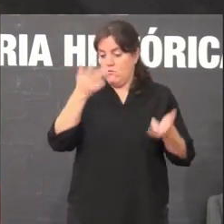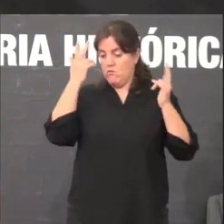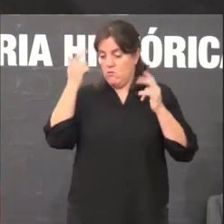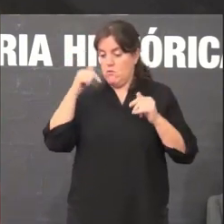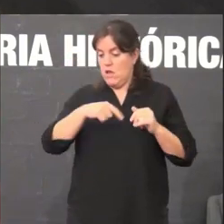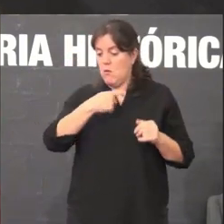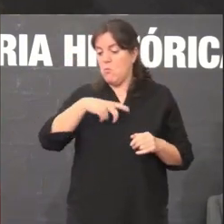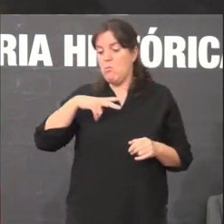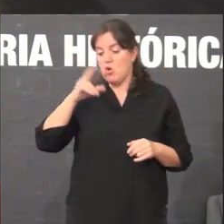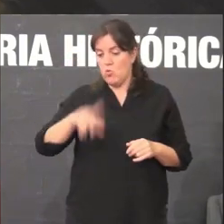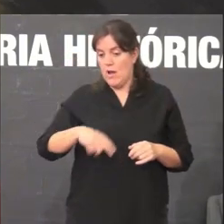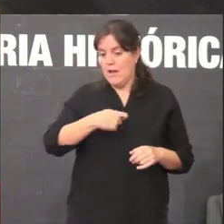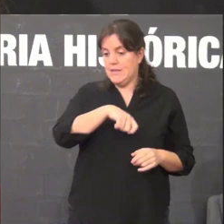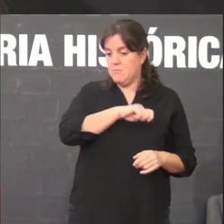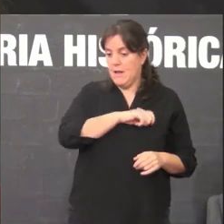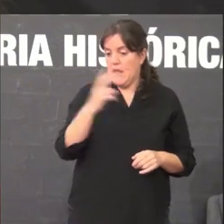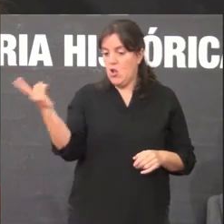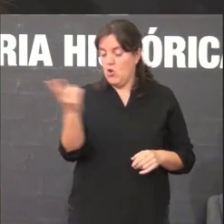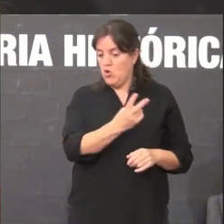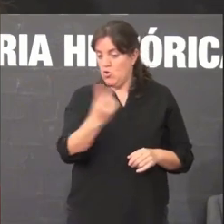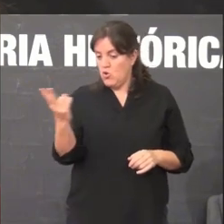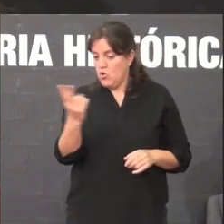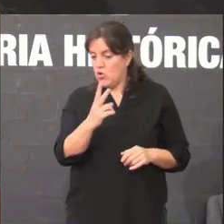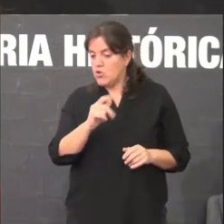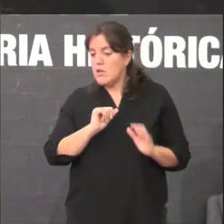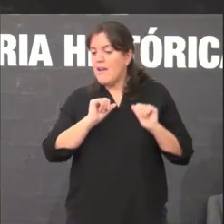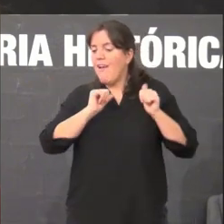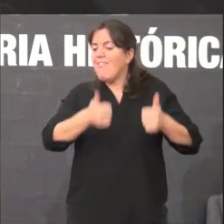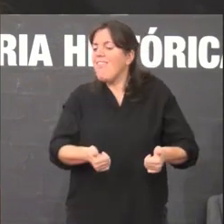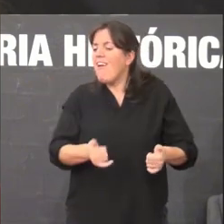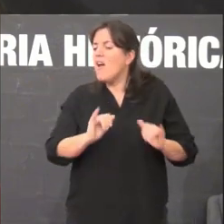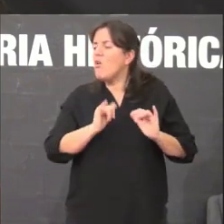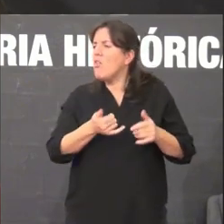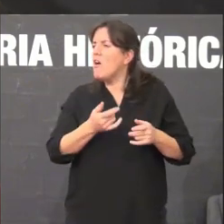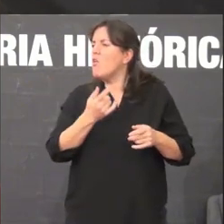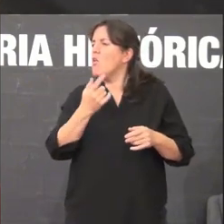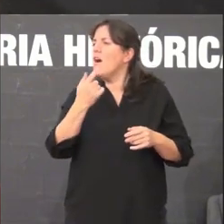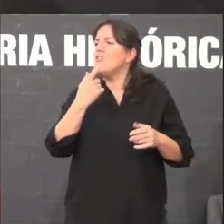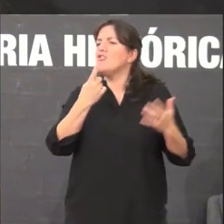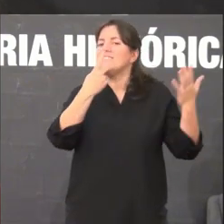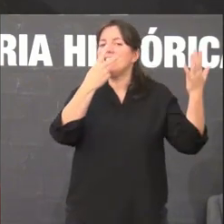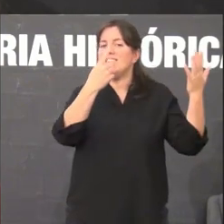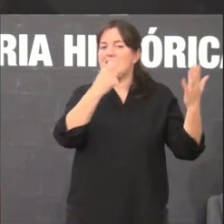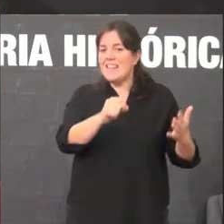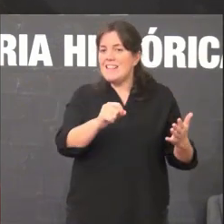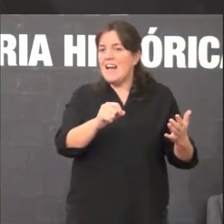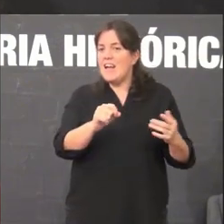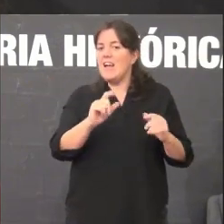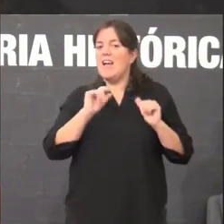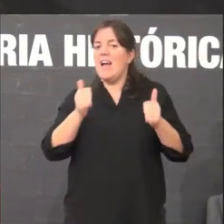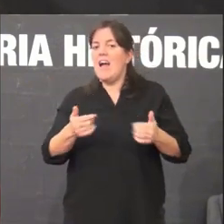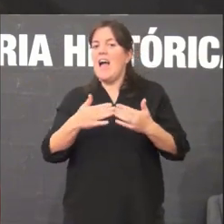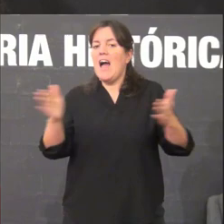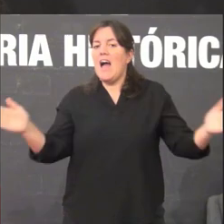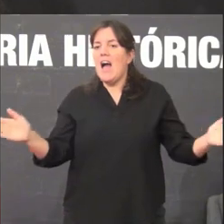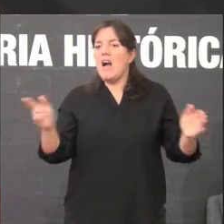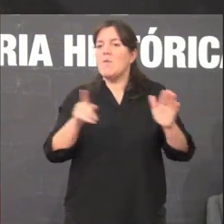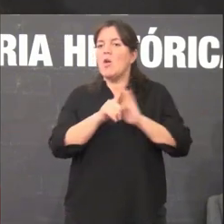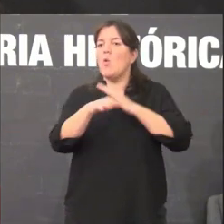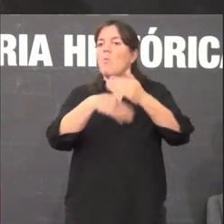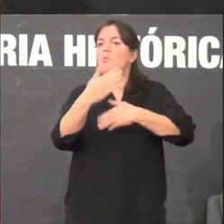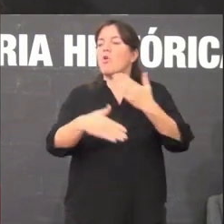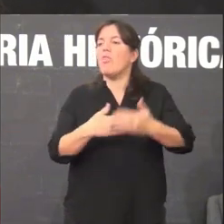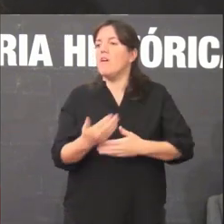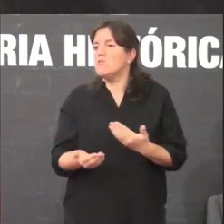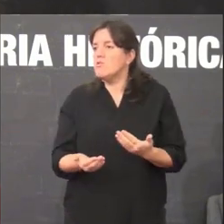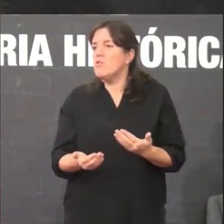em Portugal e em Espanha, iniciado na época nos anos 70, abre inicialmente, e este é um processo paralelo aos